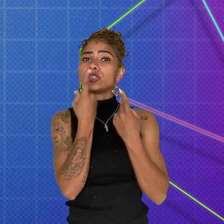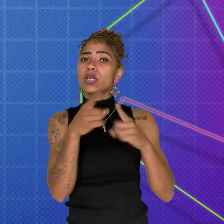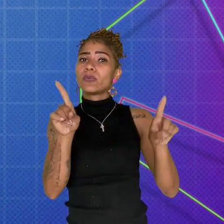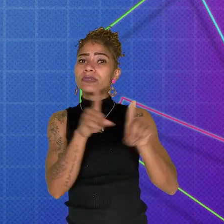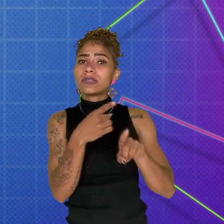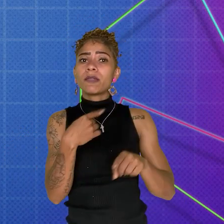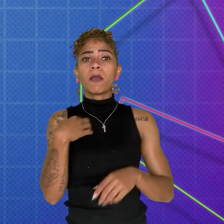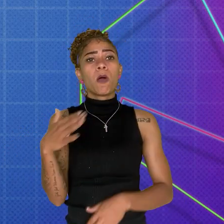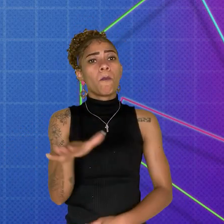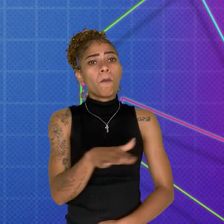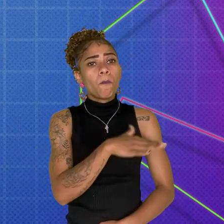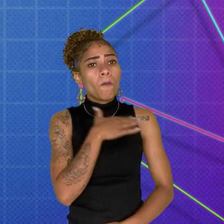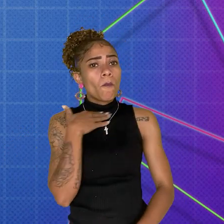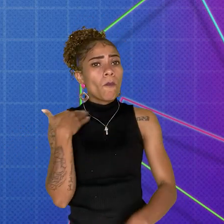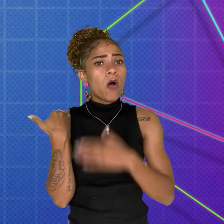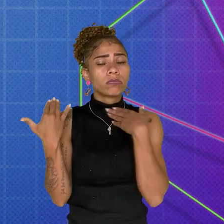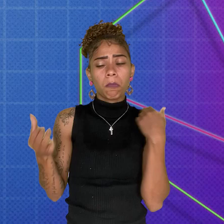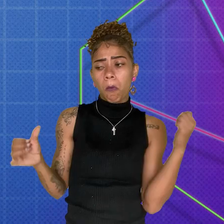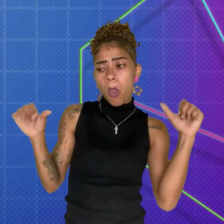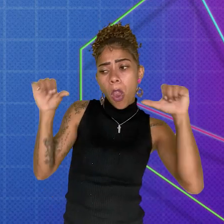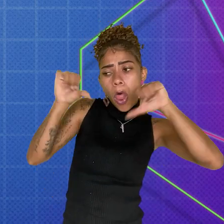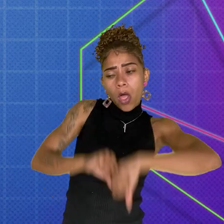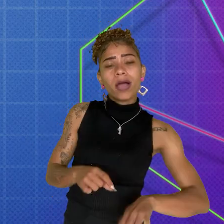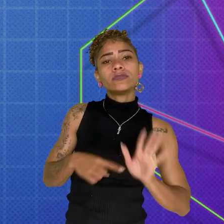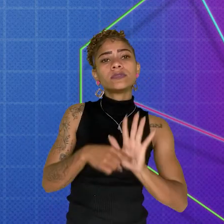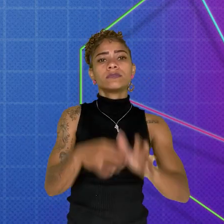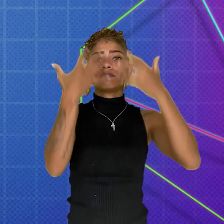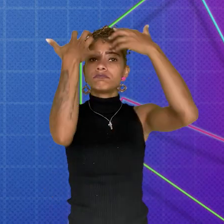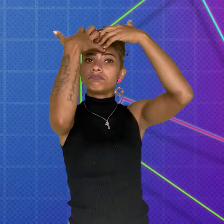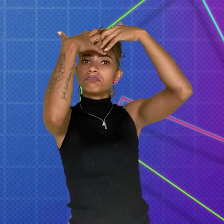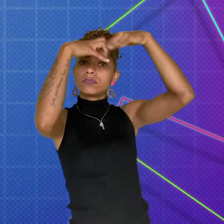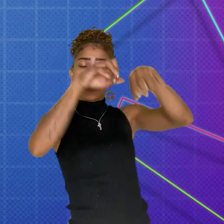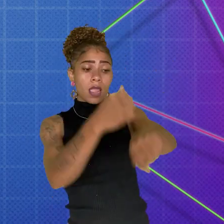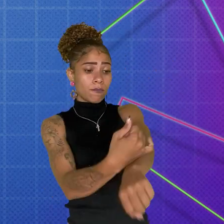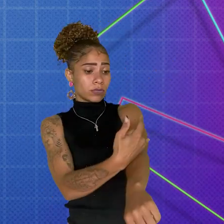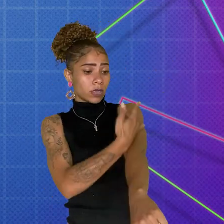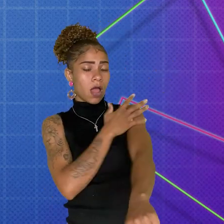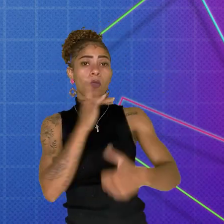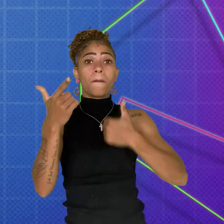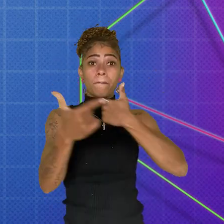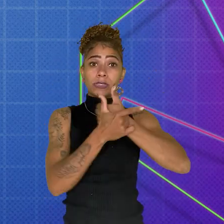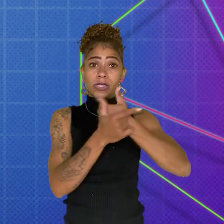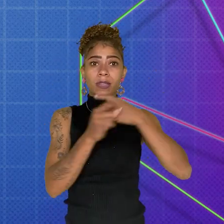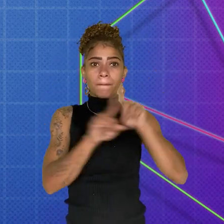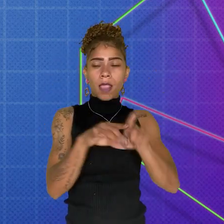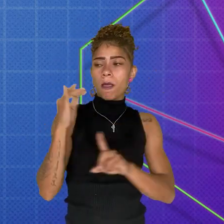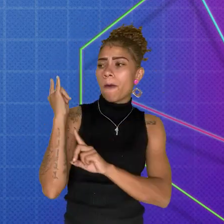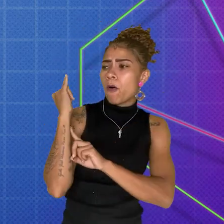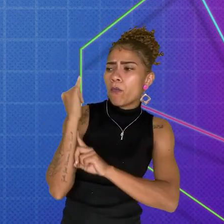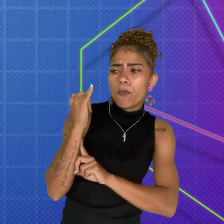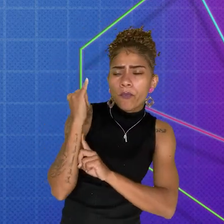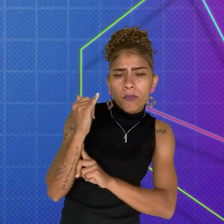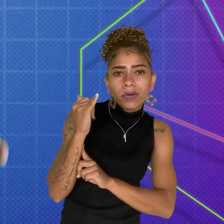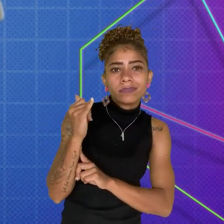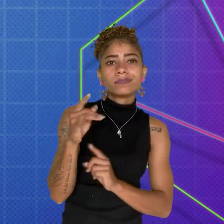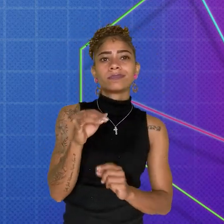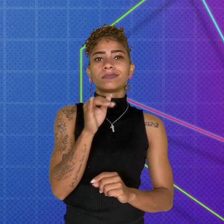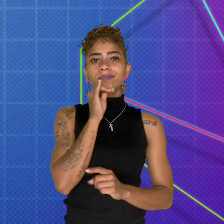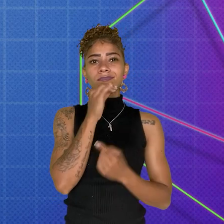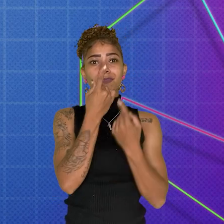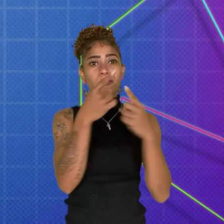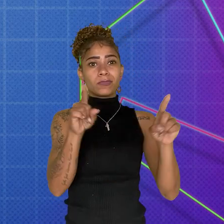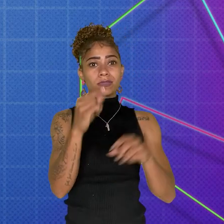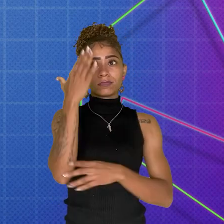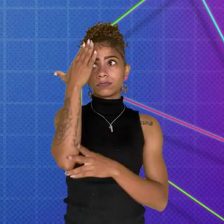lamentosa é usada durante cenas de morte ou fracasso, ajudando a refletir o estado emocional do personagem e da narrativa.